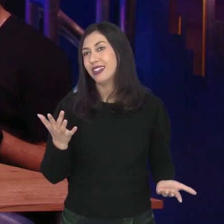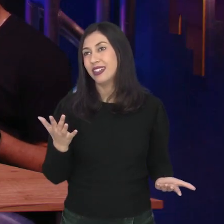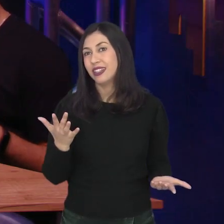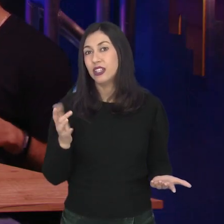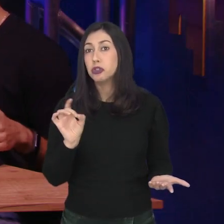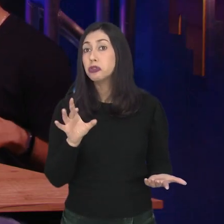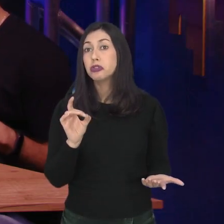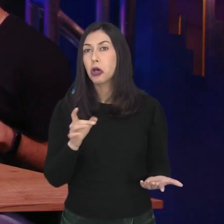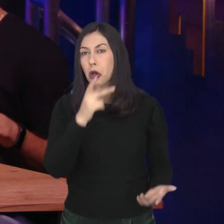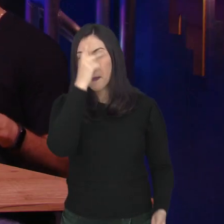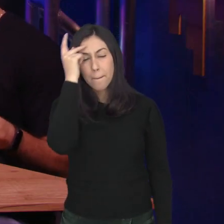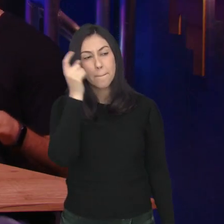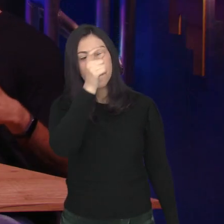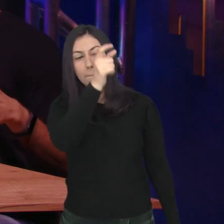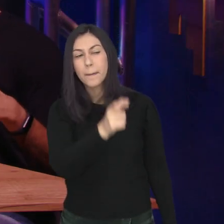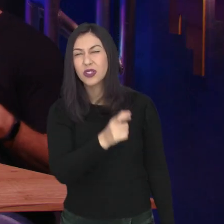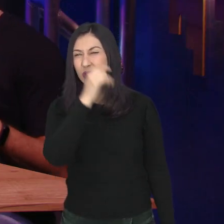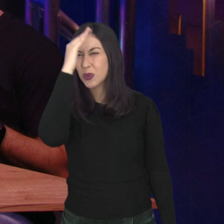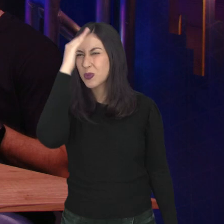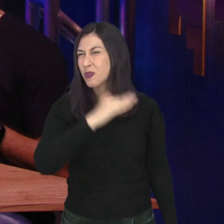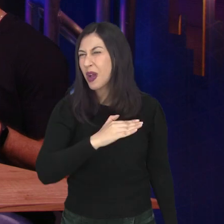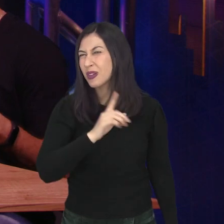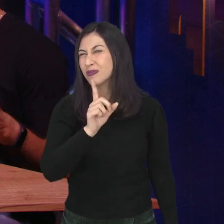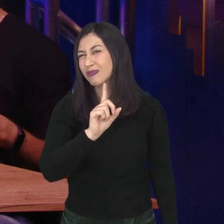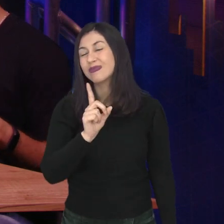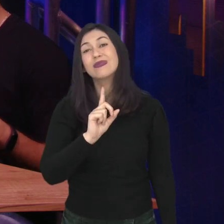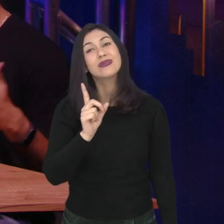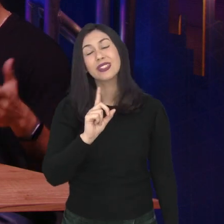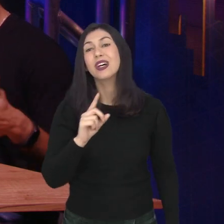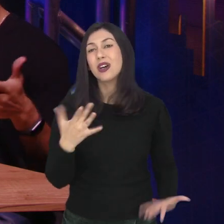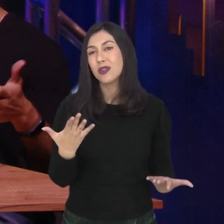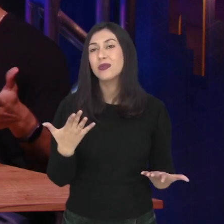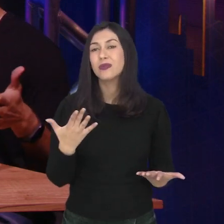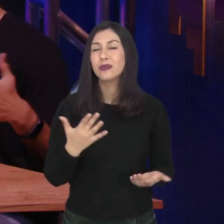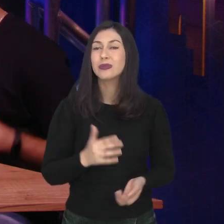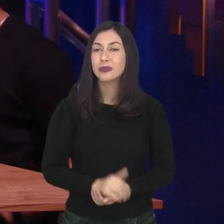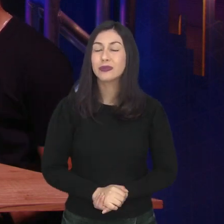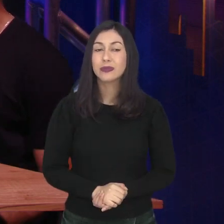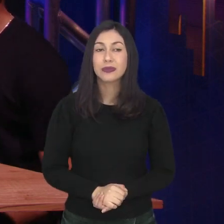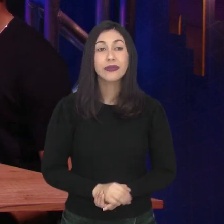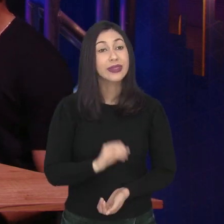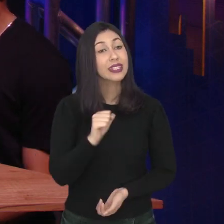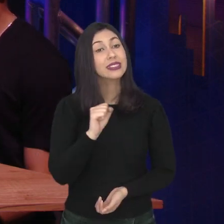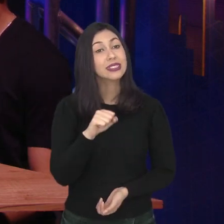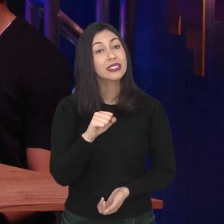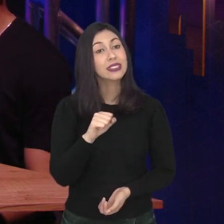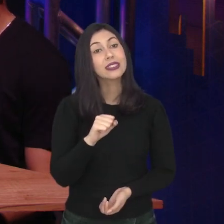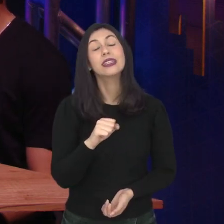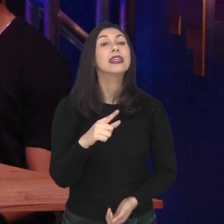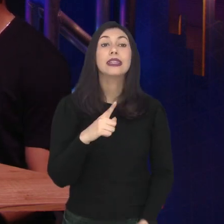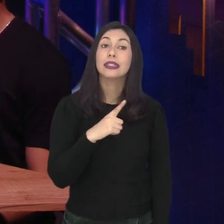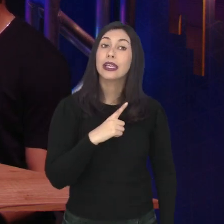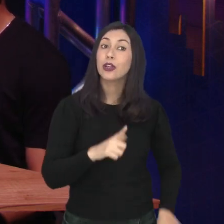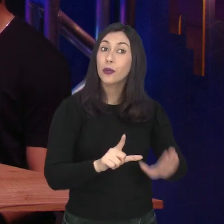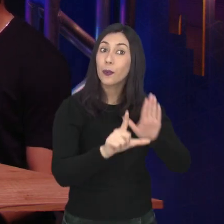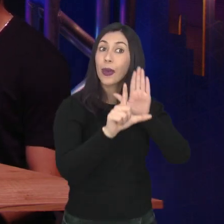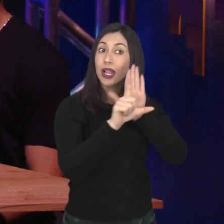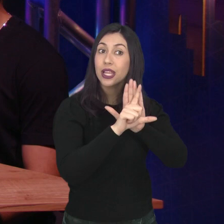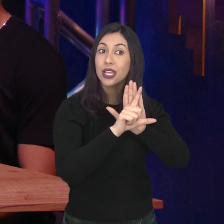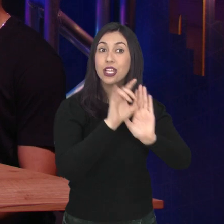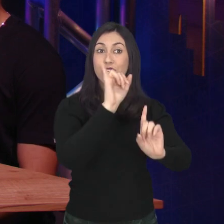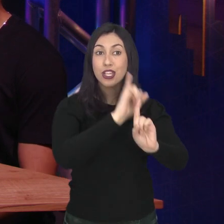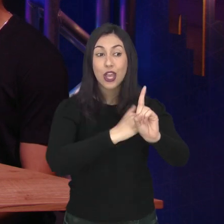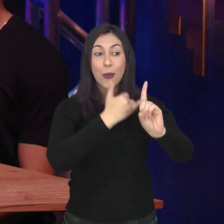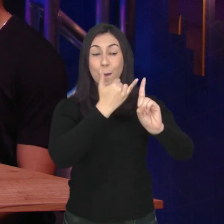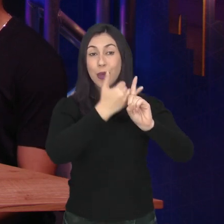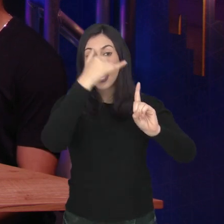a gente não tenha só líderes que tenham essa relação de poder, que são os valentões. E a gente tem uma lei, né, de combate ao bullying,